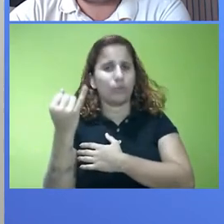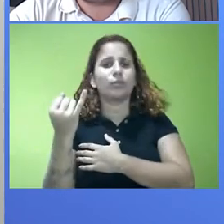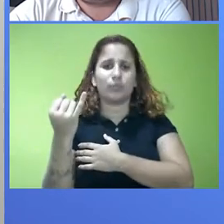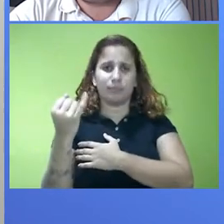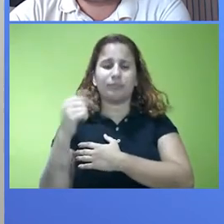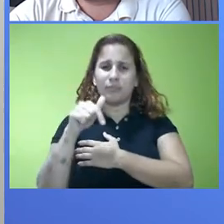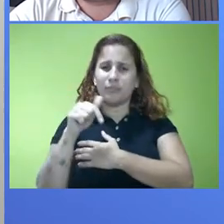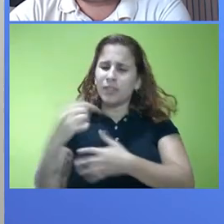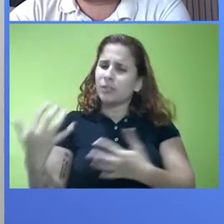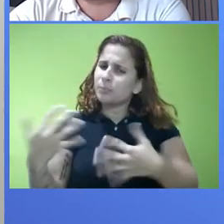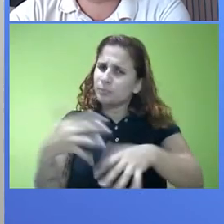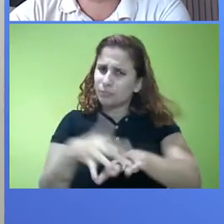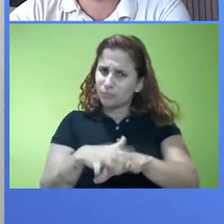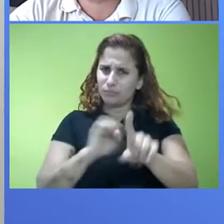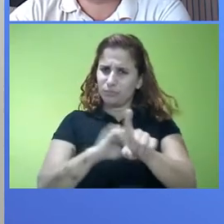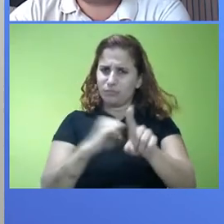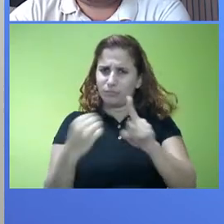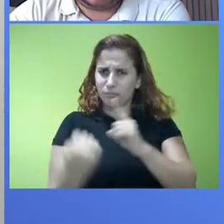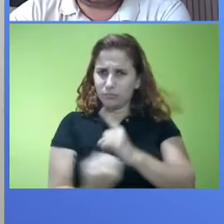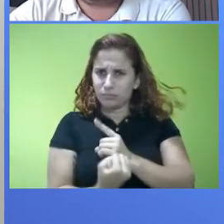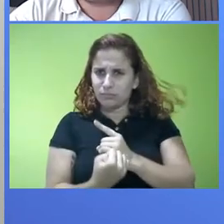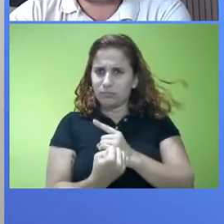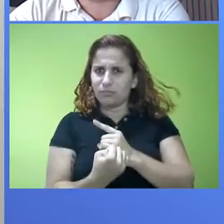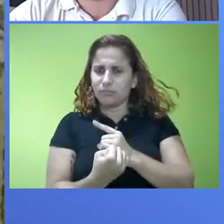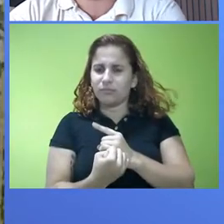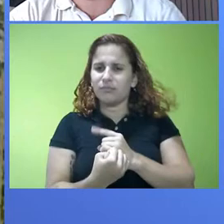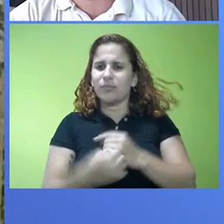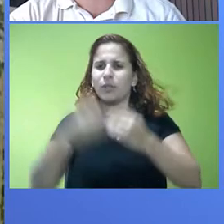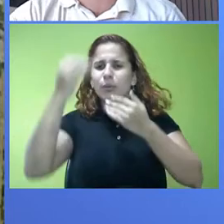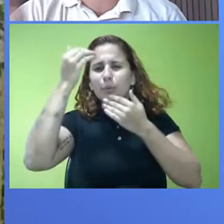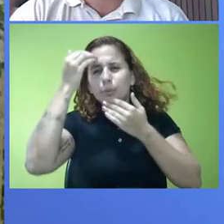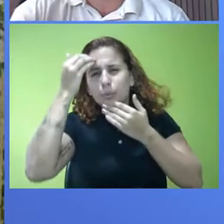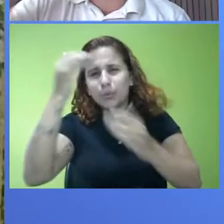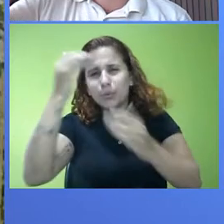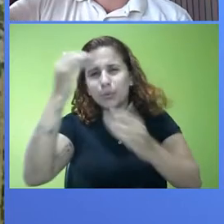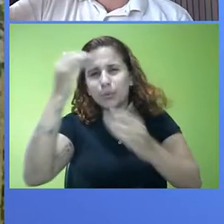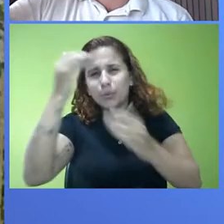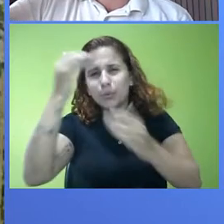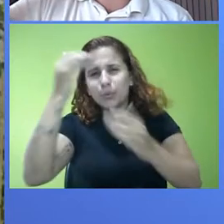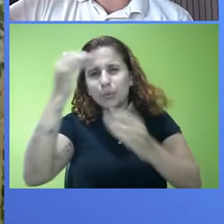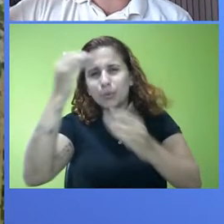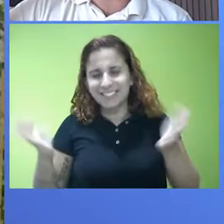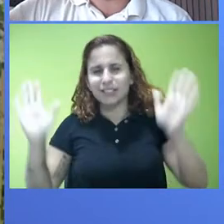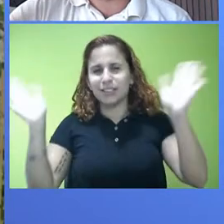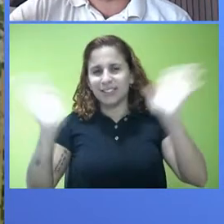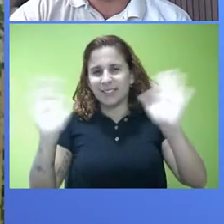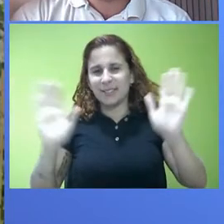pessoas com deficiência. Muito obrigado a todos, uma ótima tarde, até a próxima.